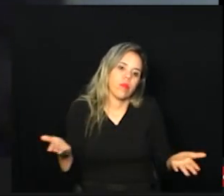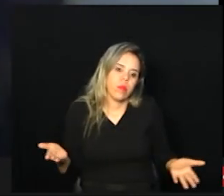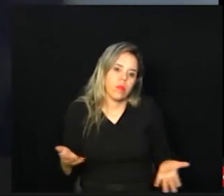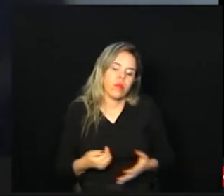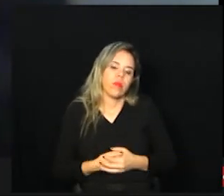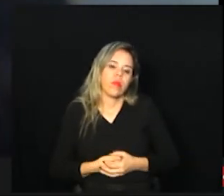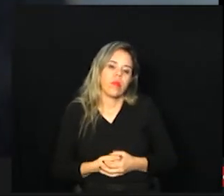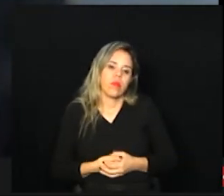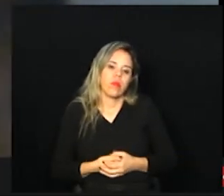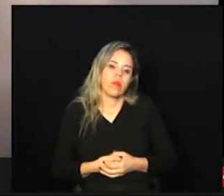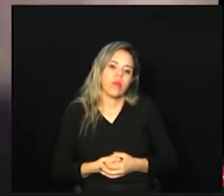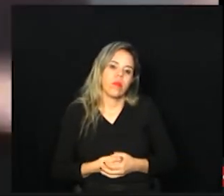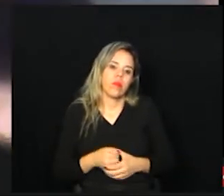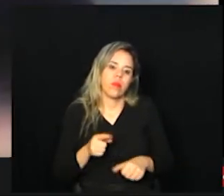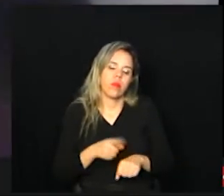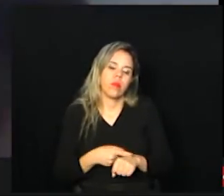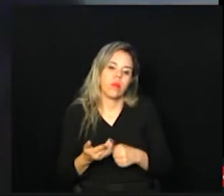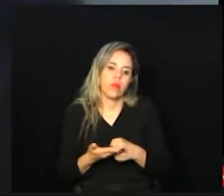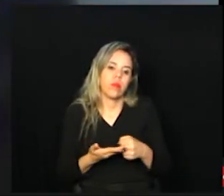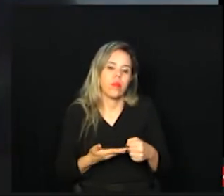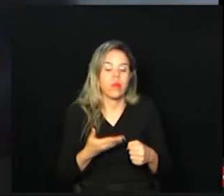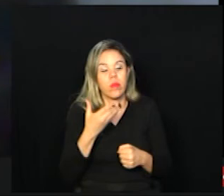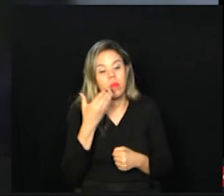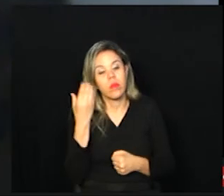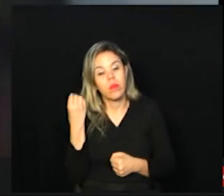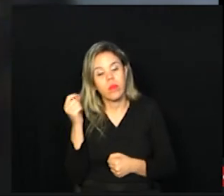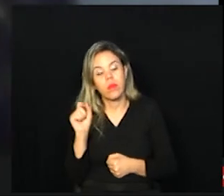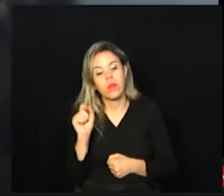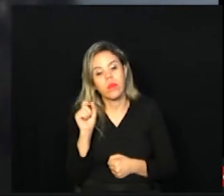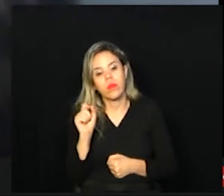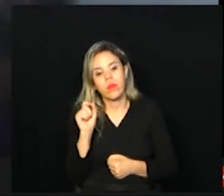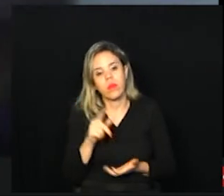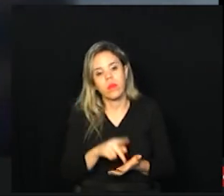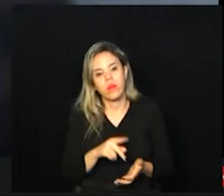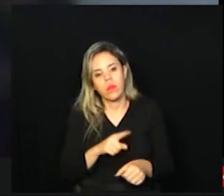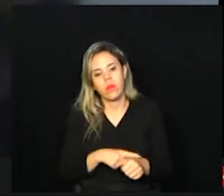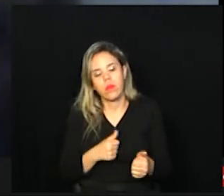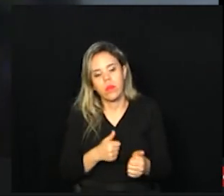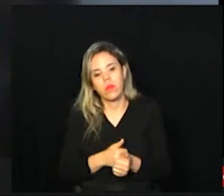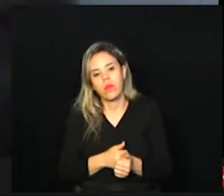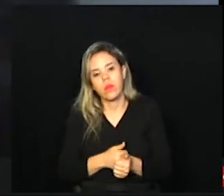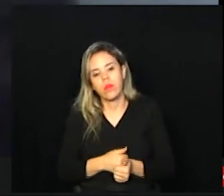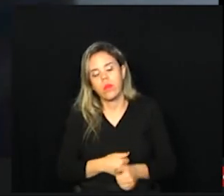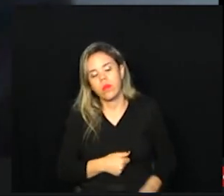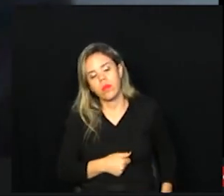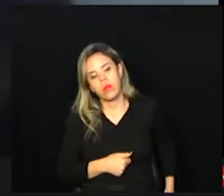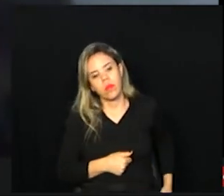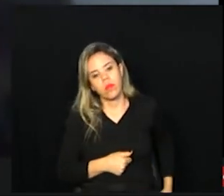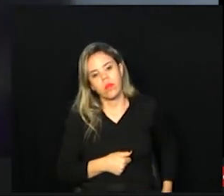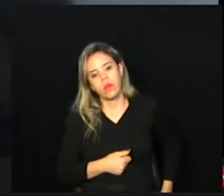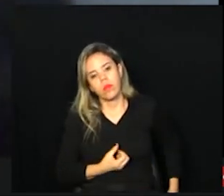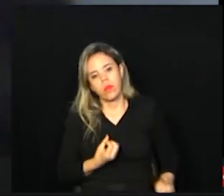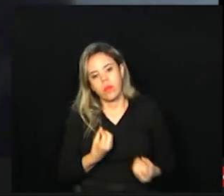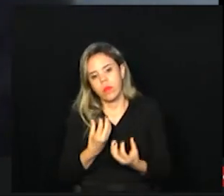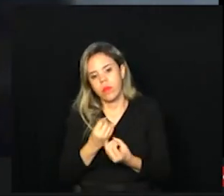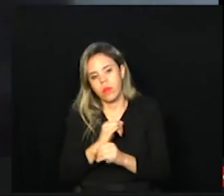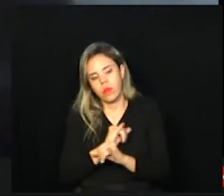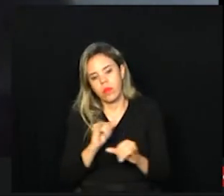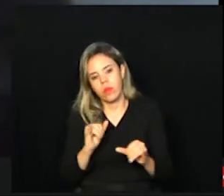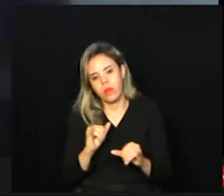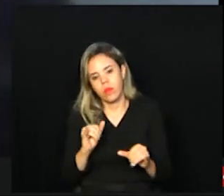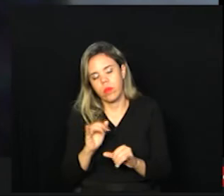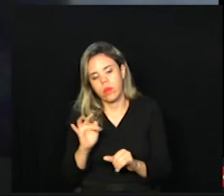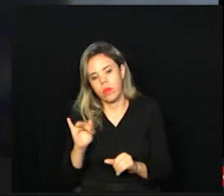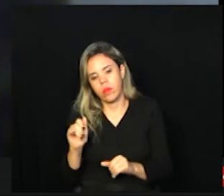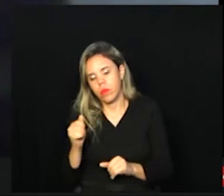A médio prazo, que eu esqueci, né, na verdade, a curto e a médio prazo, que as informações, porque como a Fábia colocou,